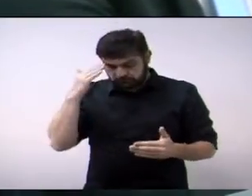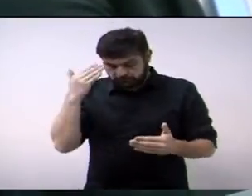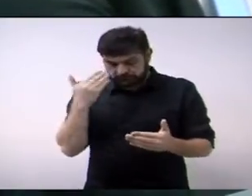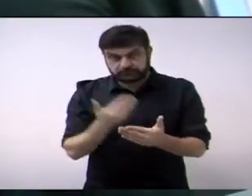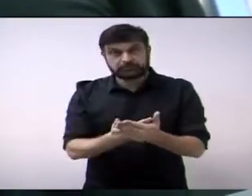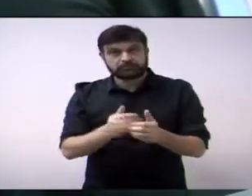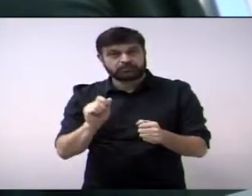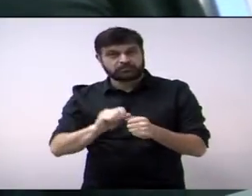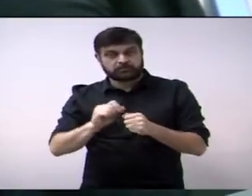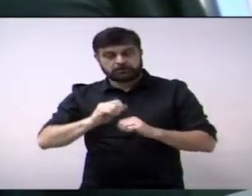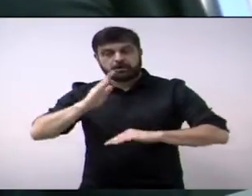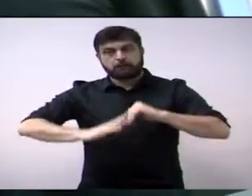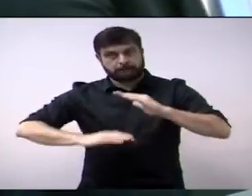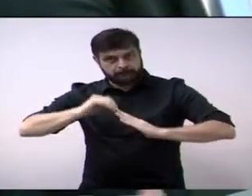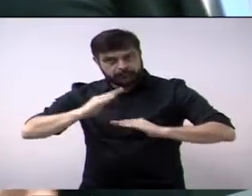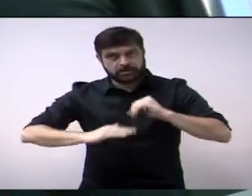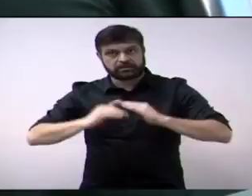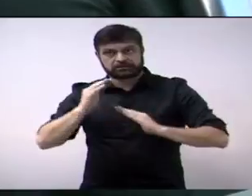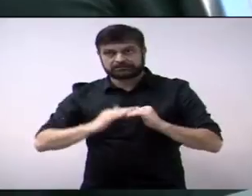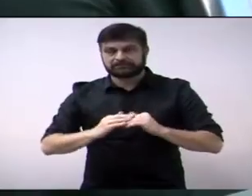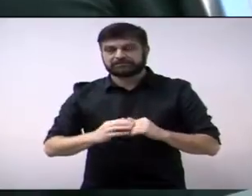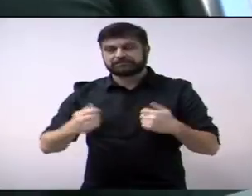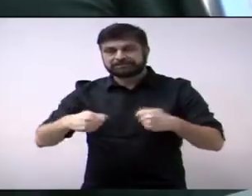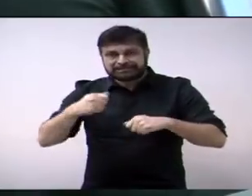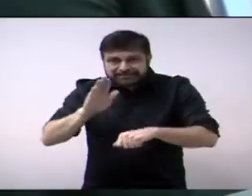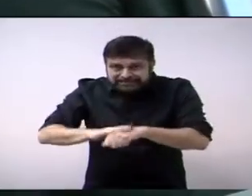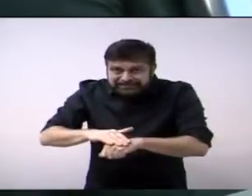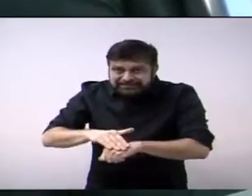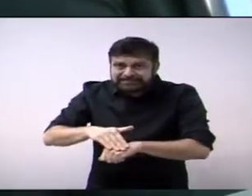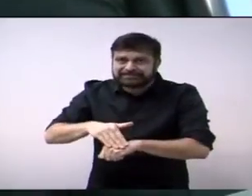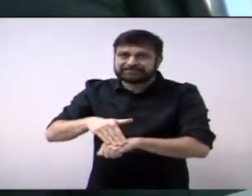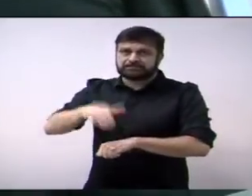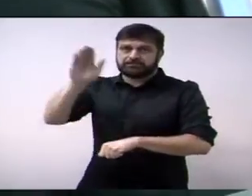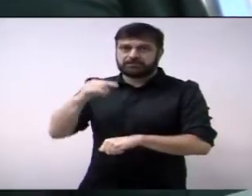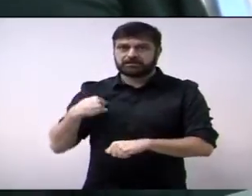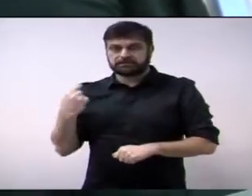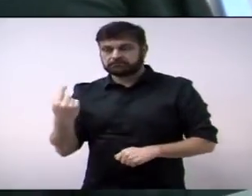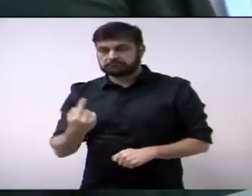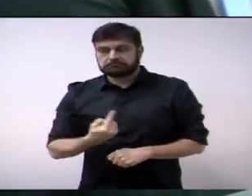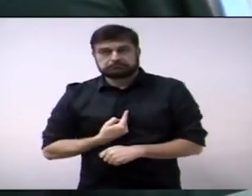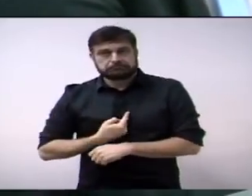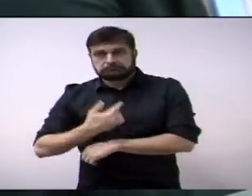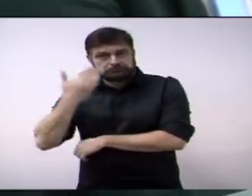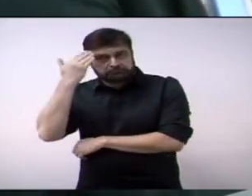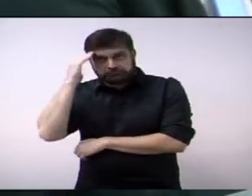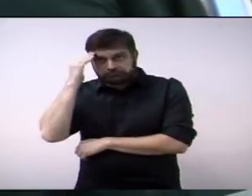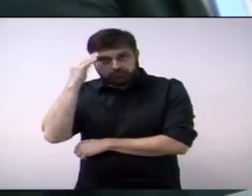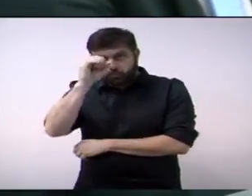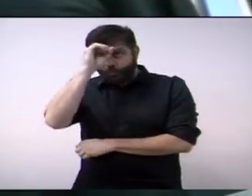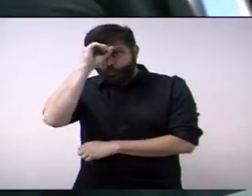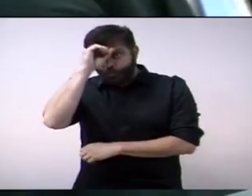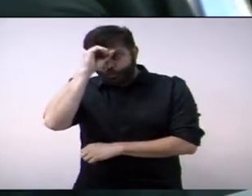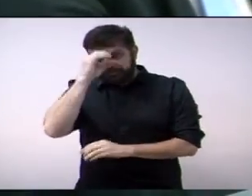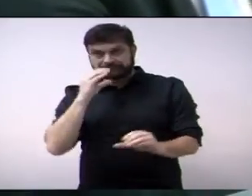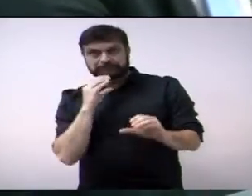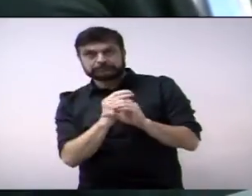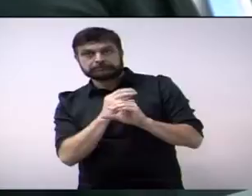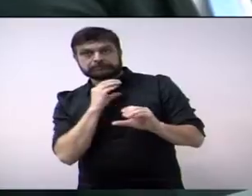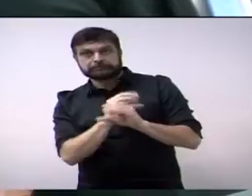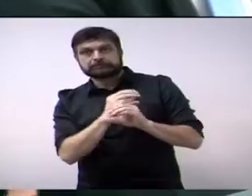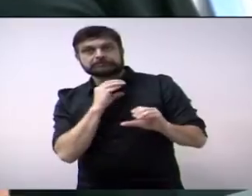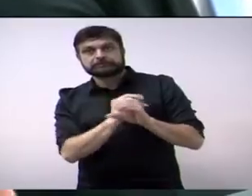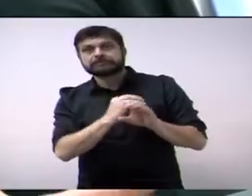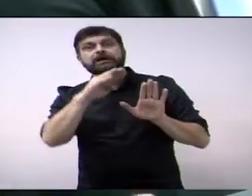sendo feito, mas não chega para a gente, né? A gente está com bastante dificuldade, inclusive, de saber qual é